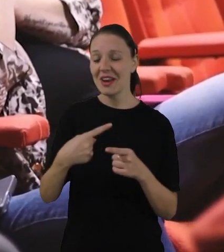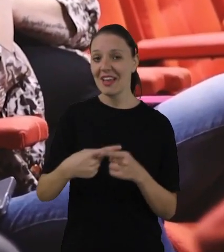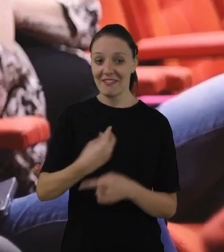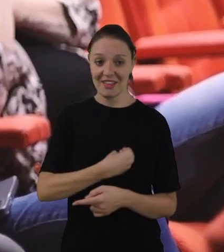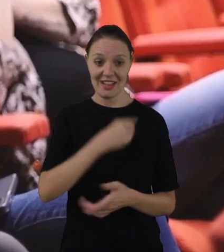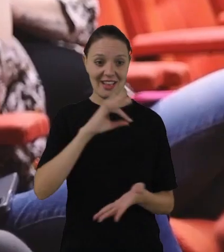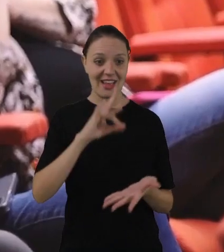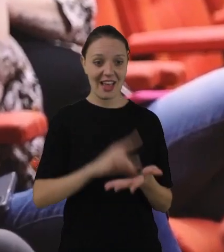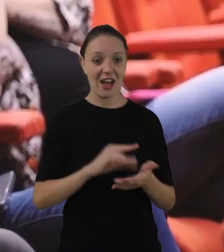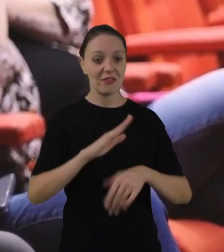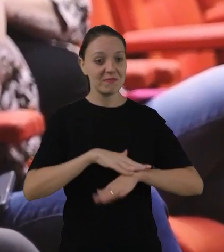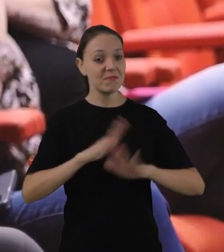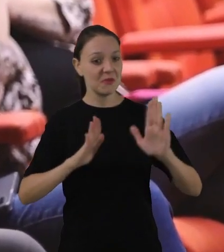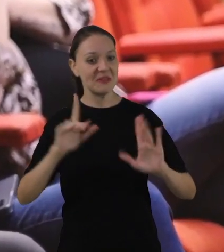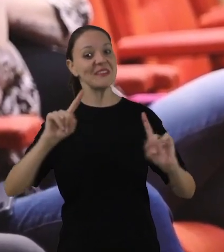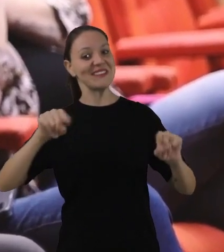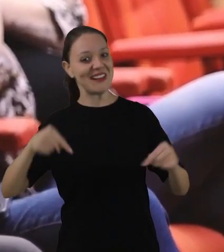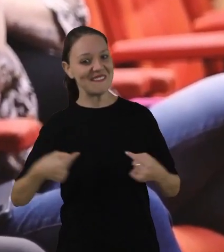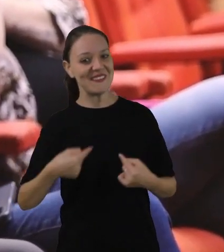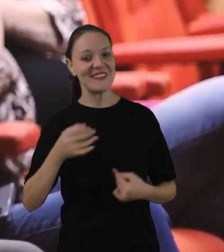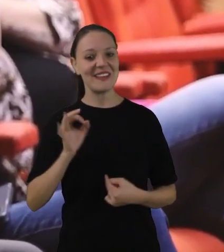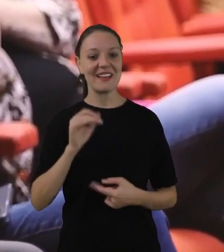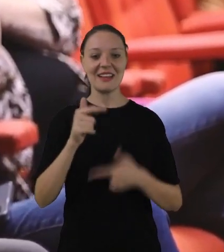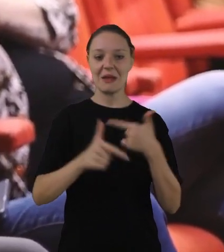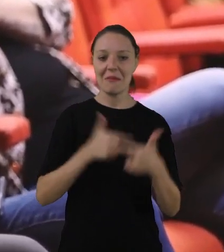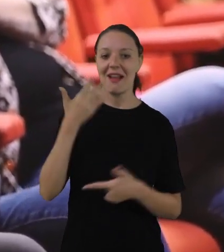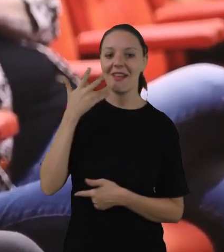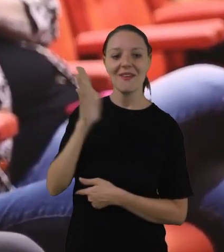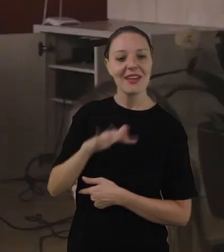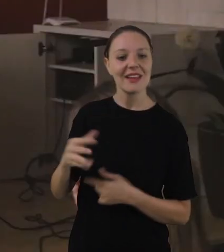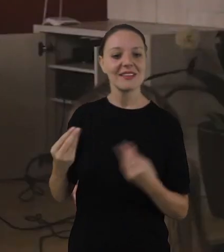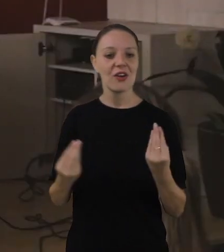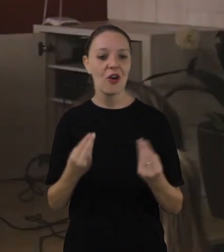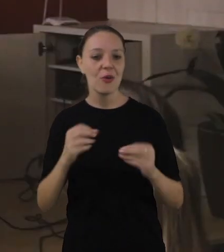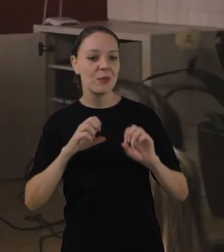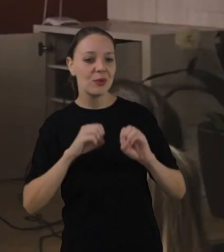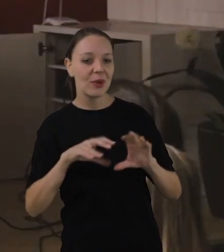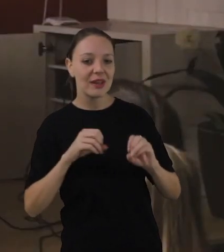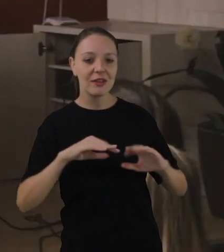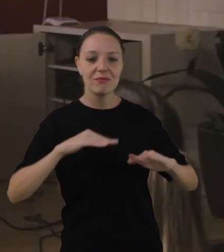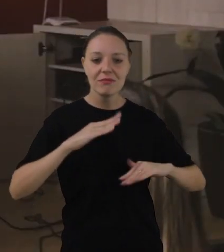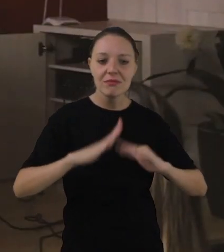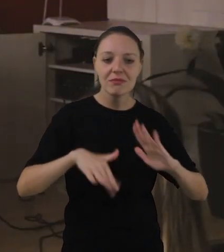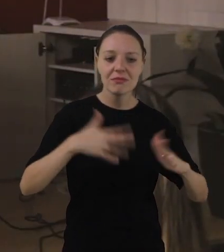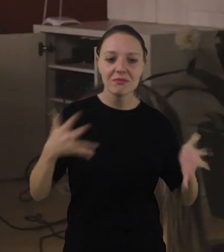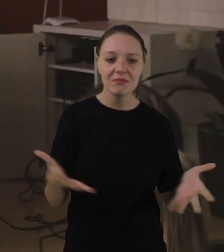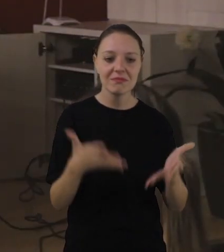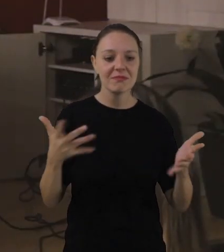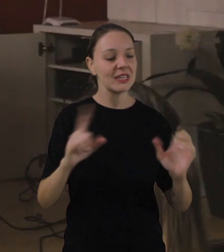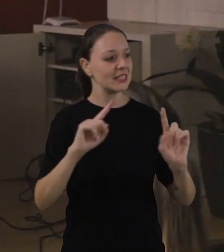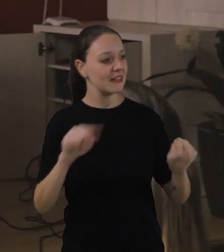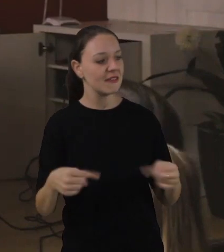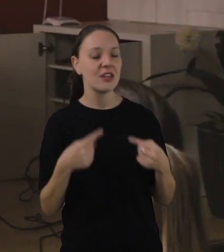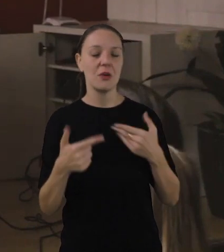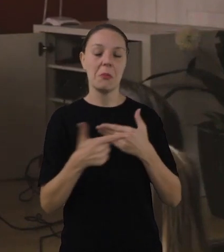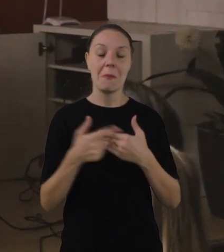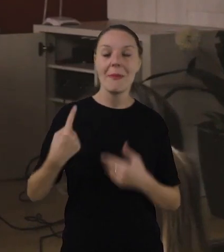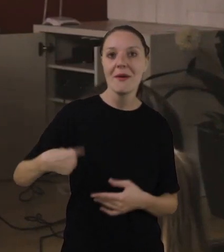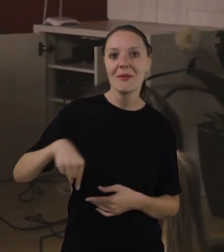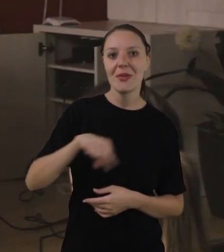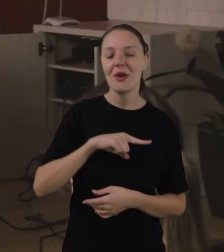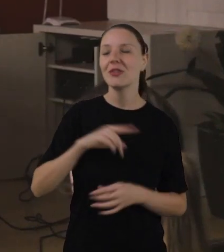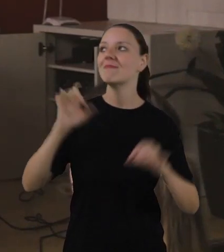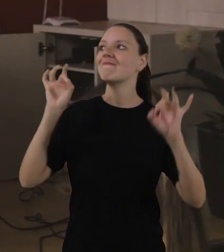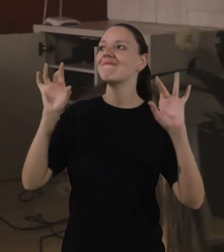momentos assim, bem desafiador. Né? Trabalhar com crianças, desenvolver a educação, né? Ela é extremamente desafiadora, é um papel muito importante que